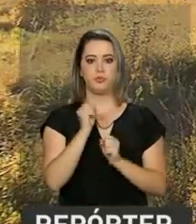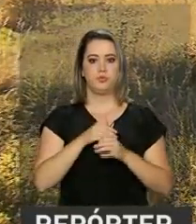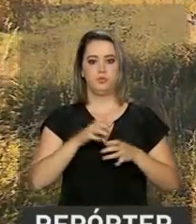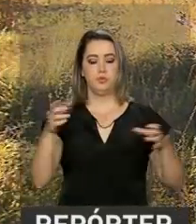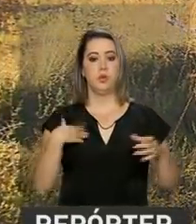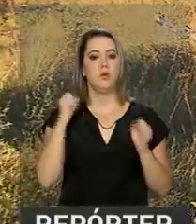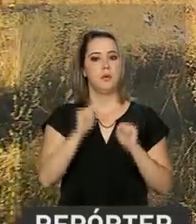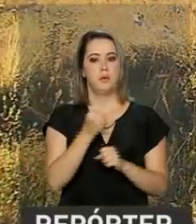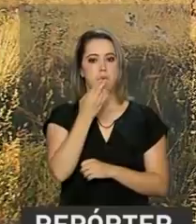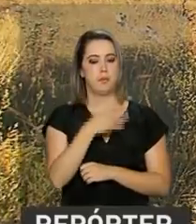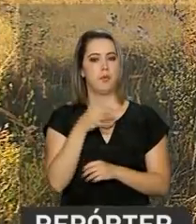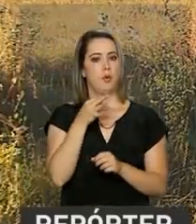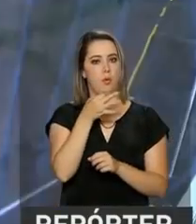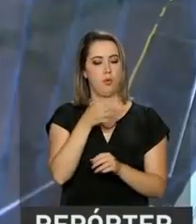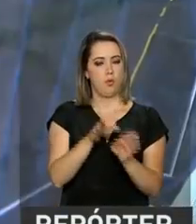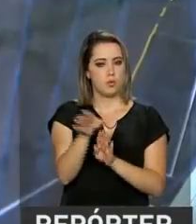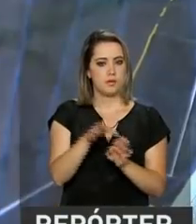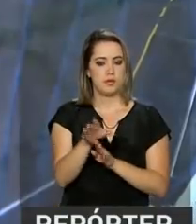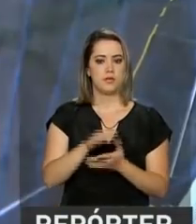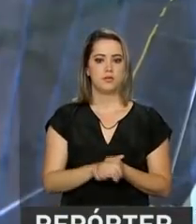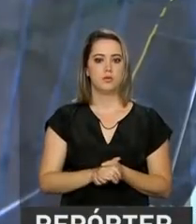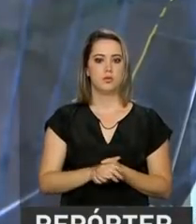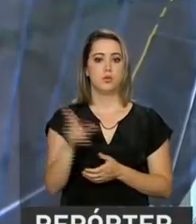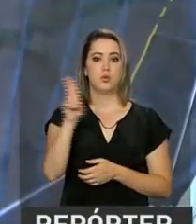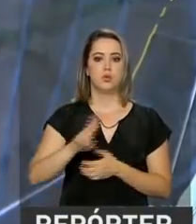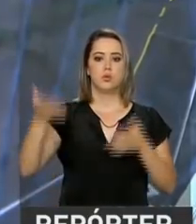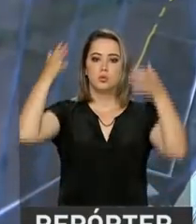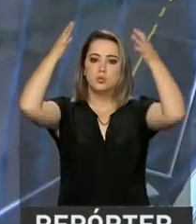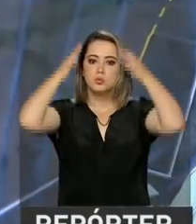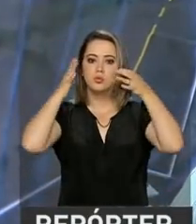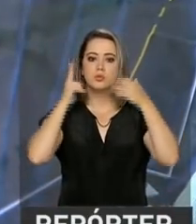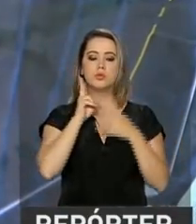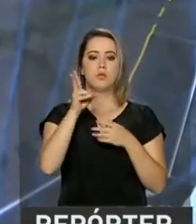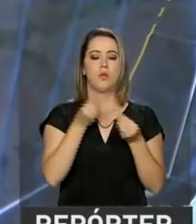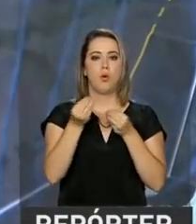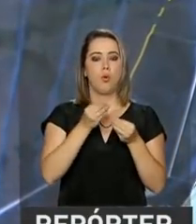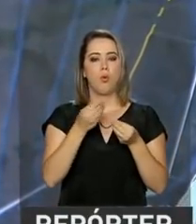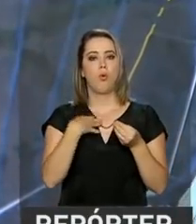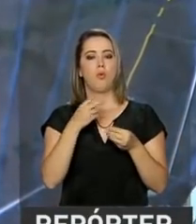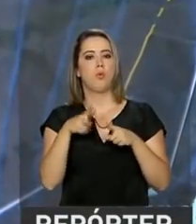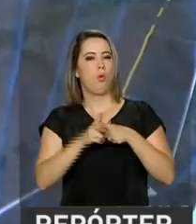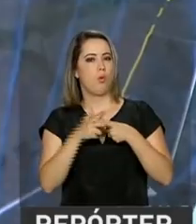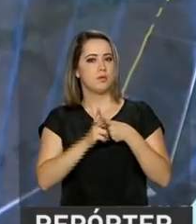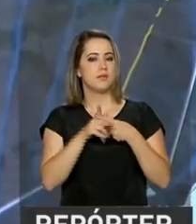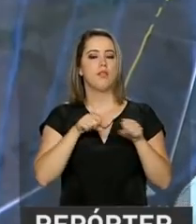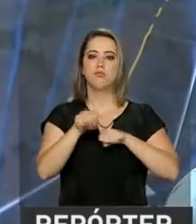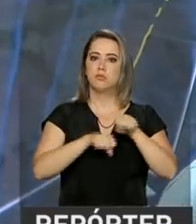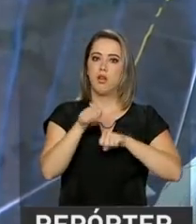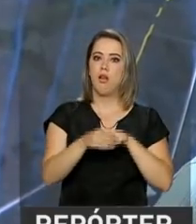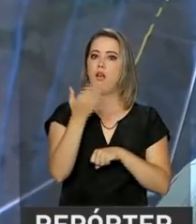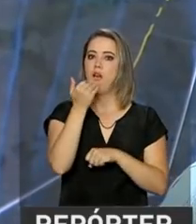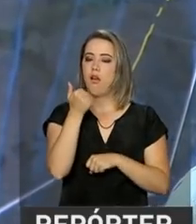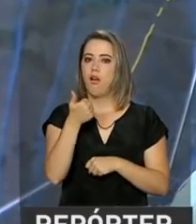passeio, é bom seguir algumas dicas. Tá de capacete, ter um kit de reparo de pneus, trazer bastante água, comida, porque